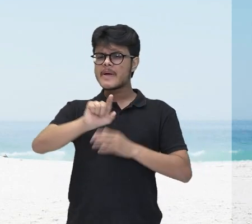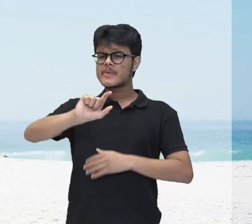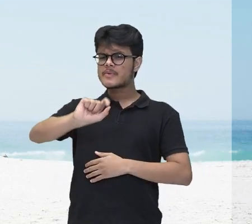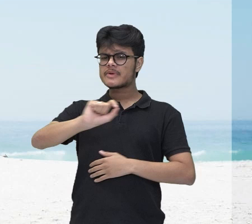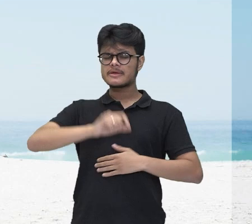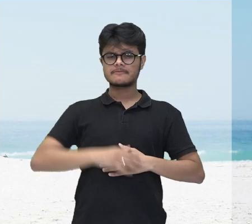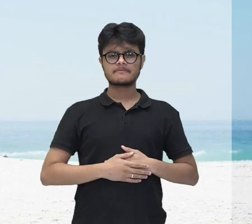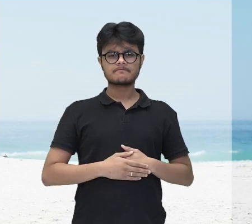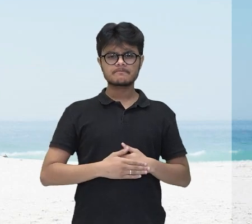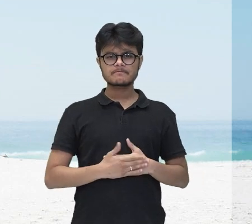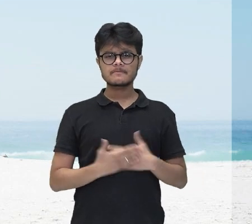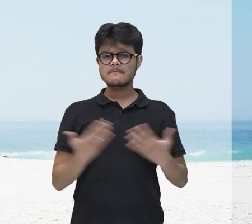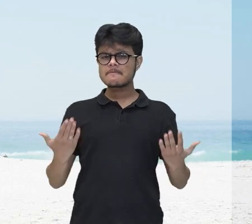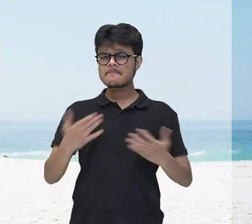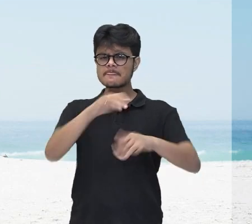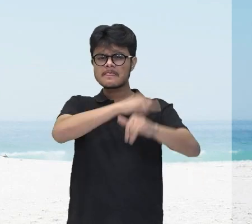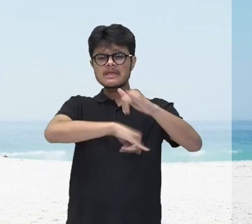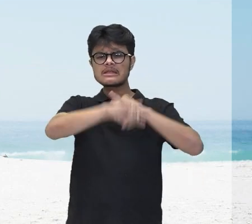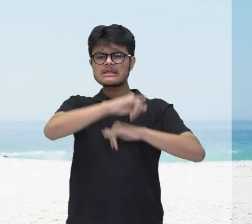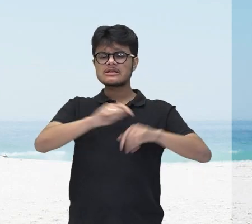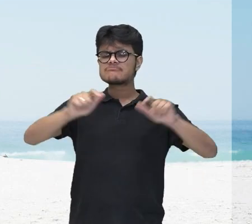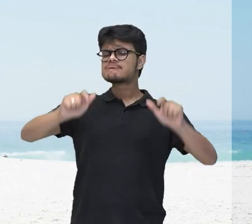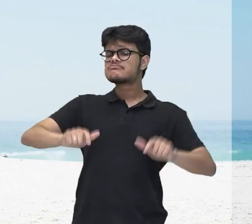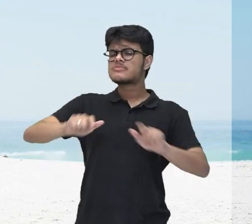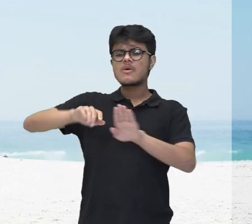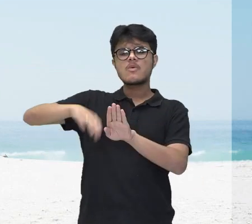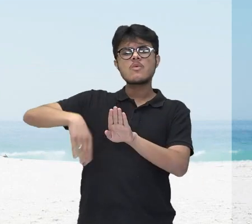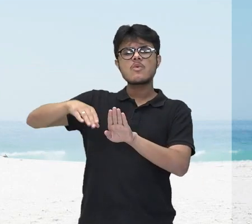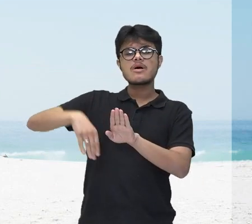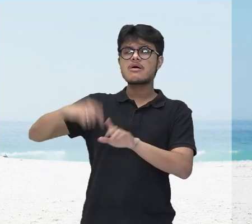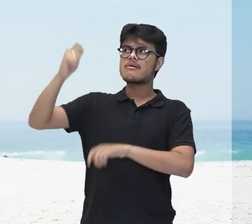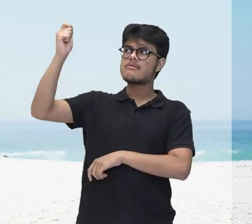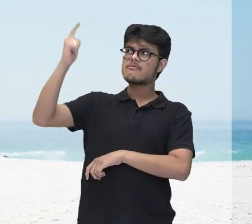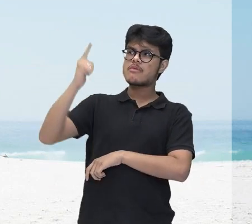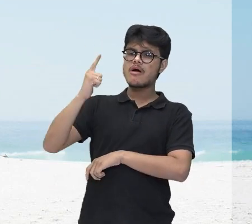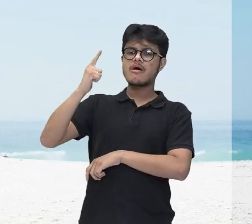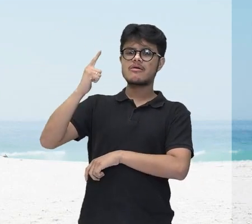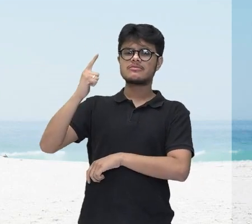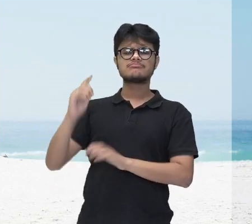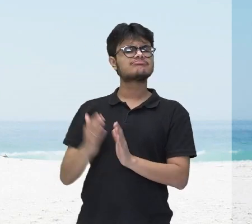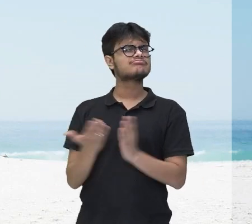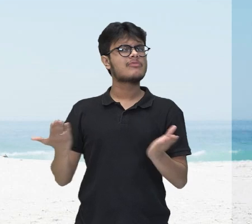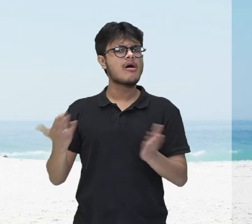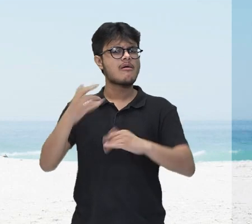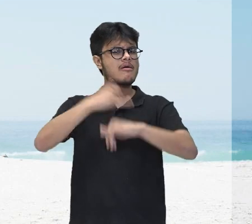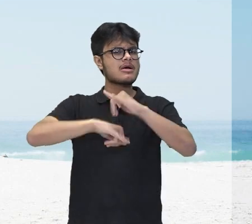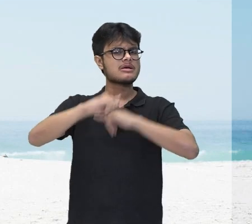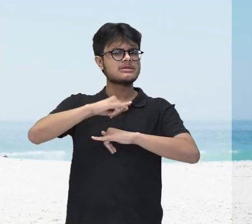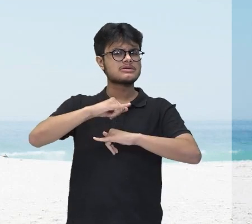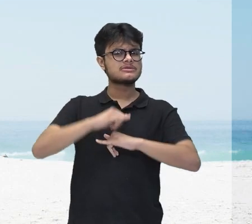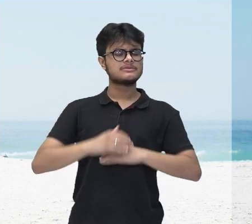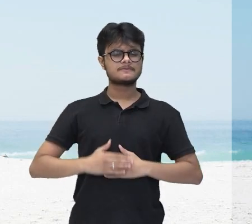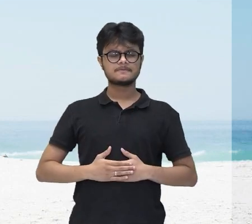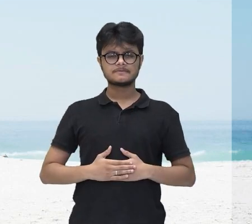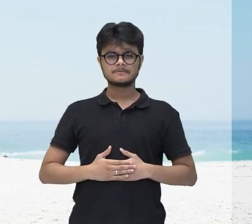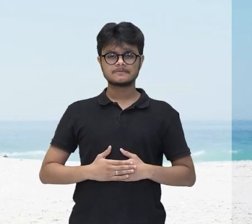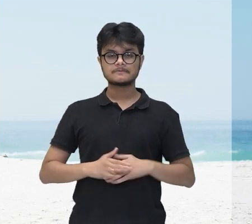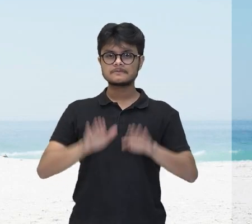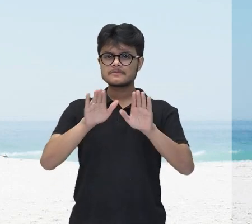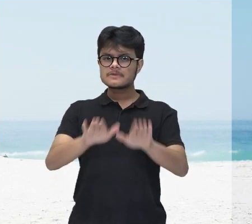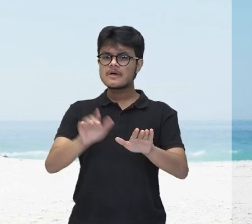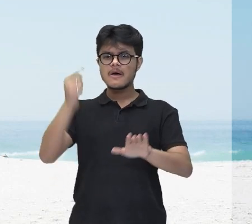ó. Qual fonte de energia é encontrada em uma praia ensolarada?